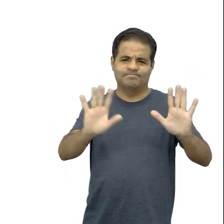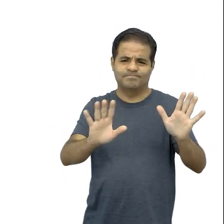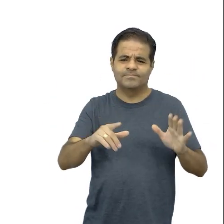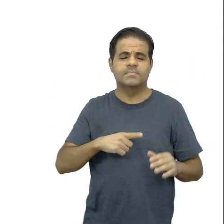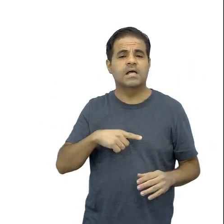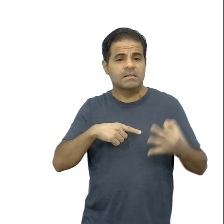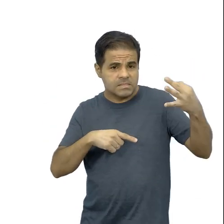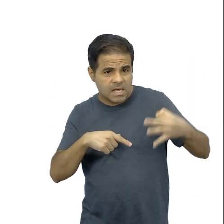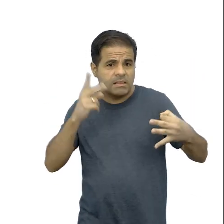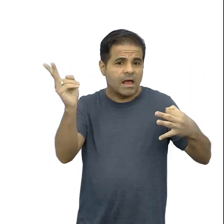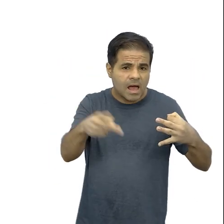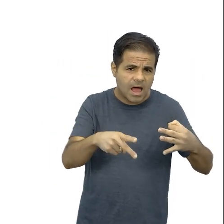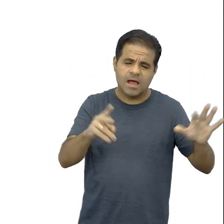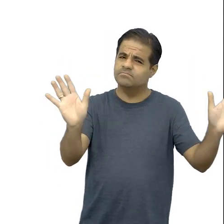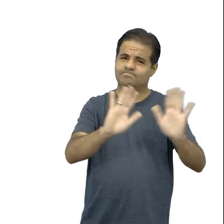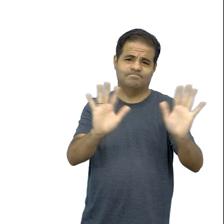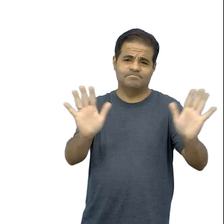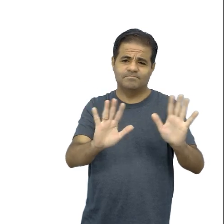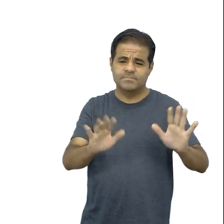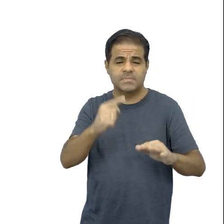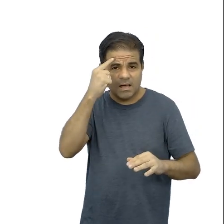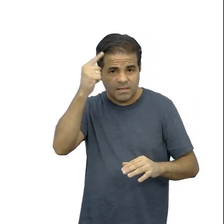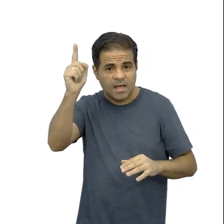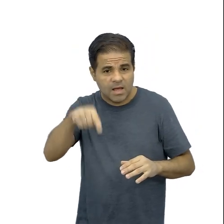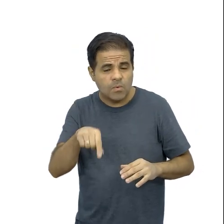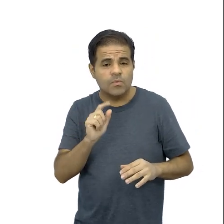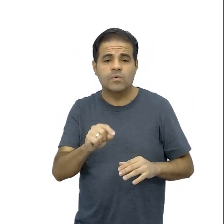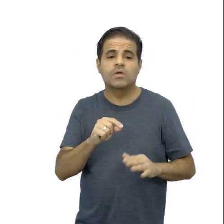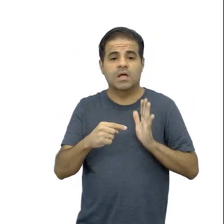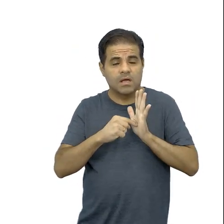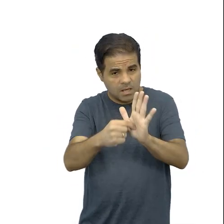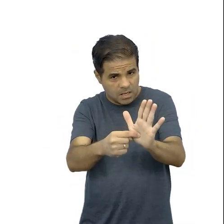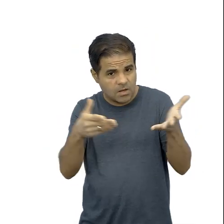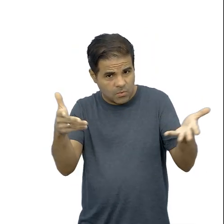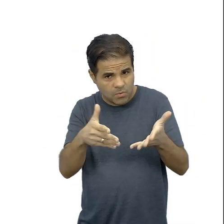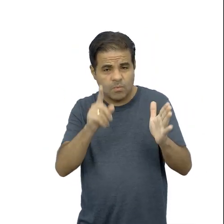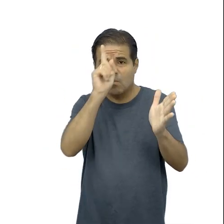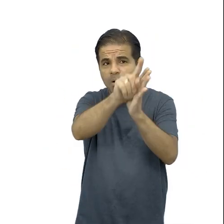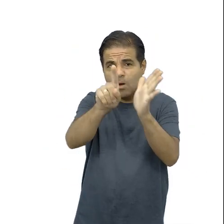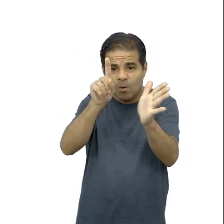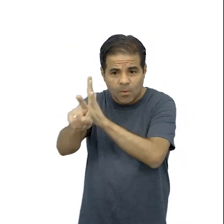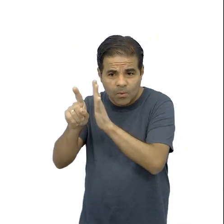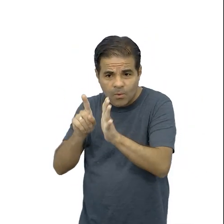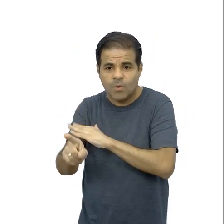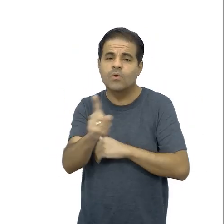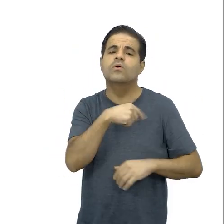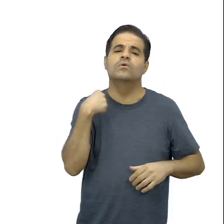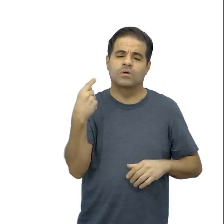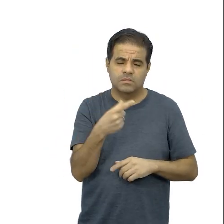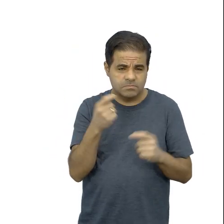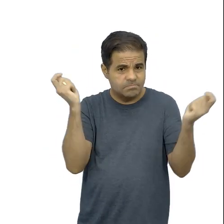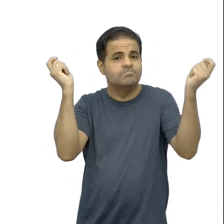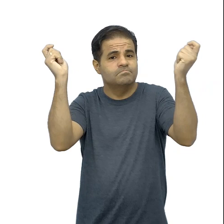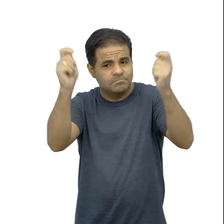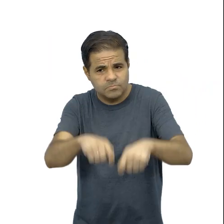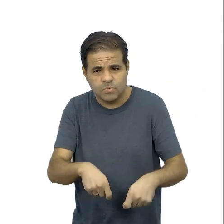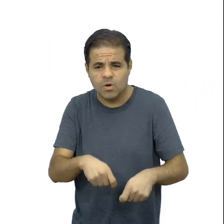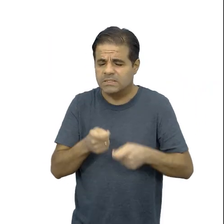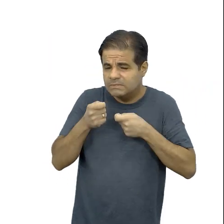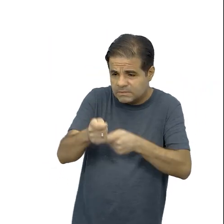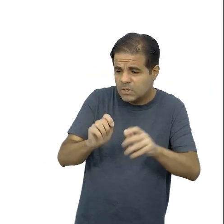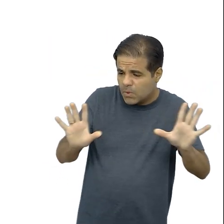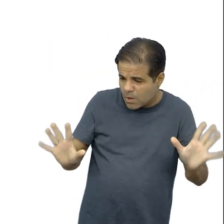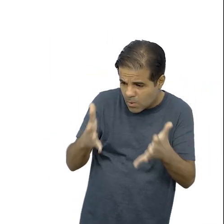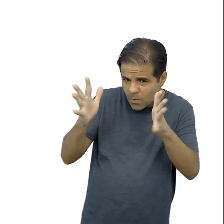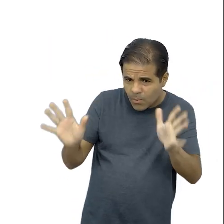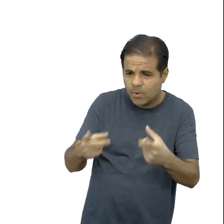Tem certo ou errado? Muito menos. A ideia é que, de fato, a partir dessas questões, a gente seja